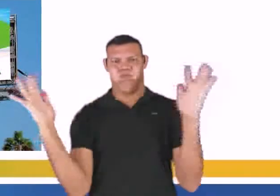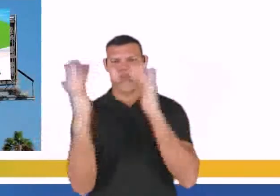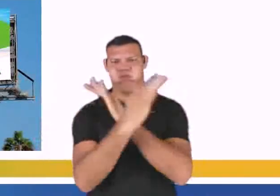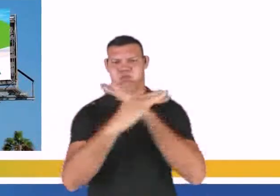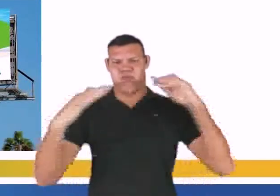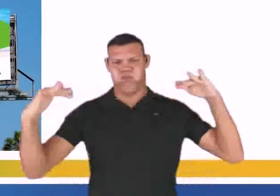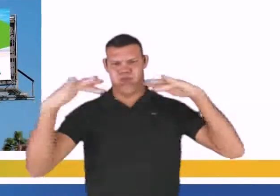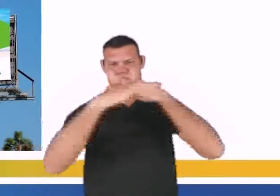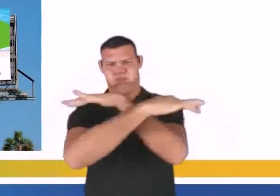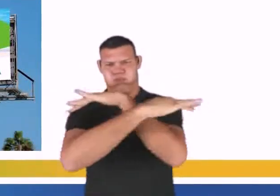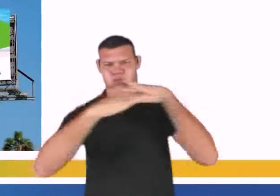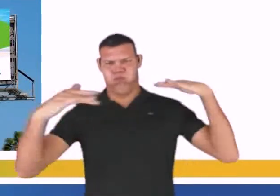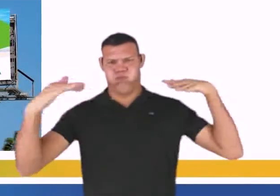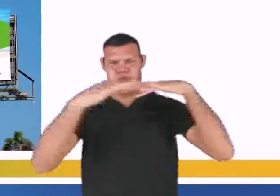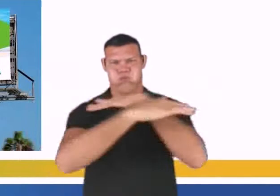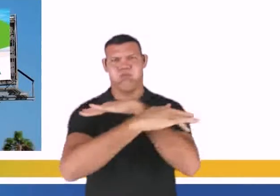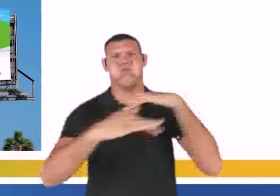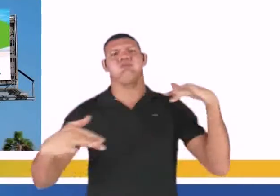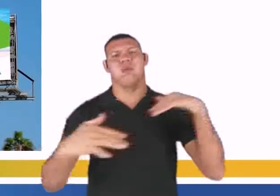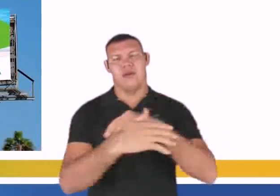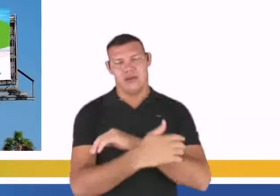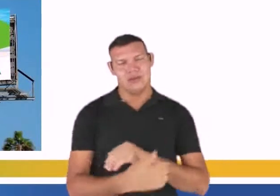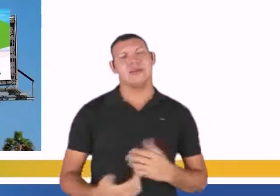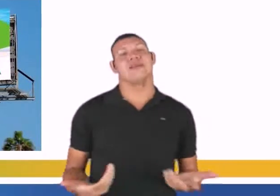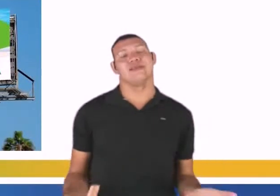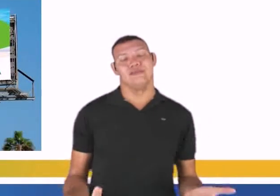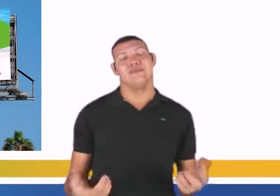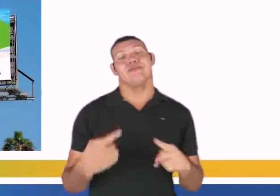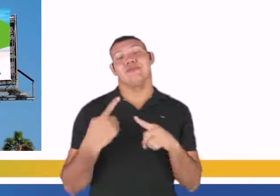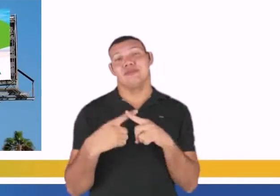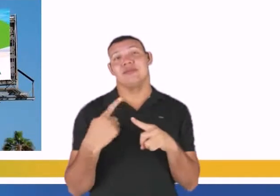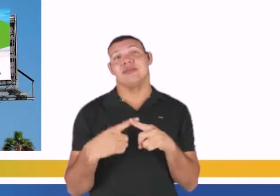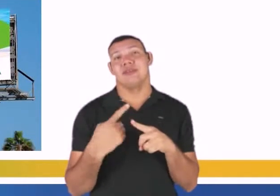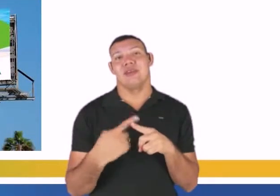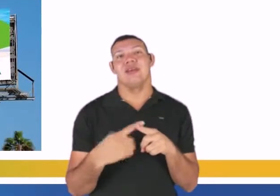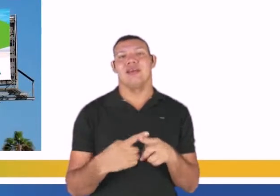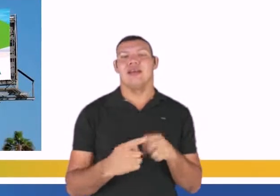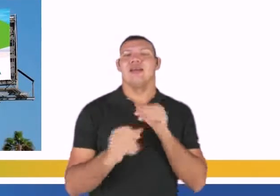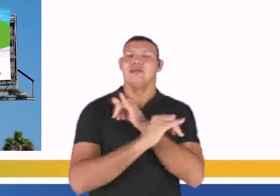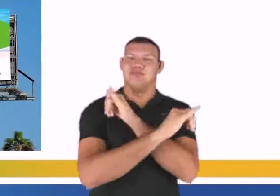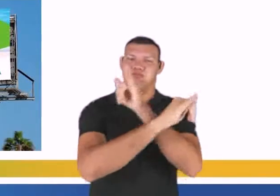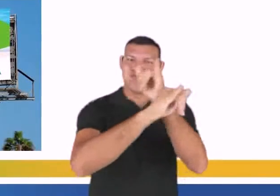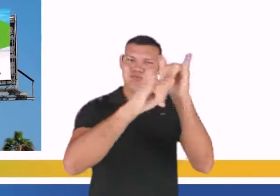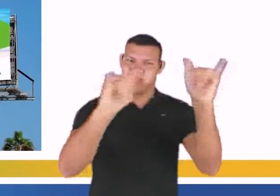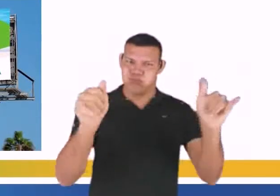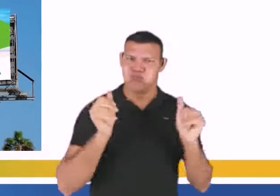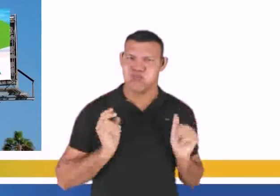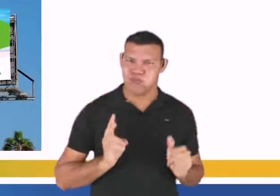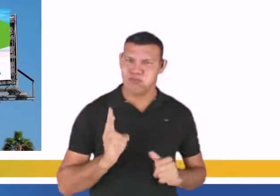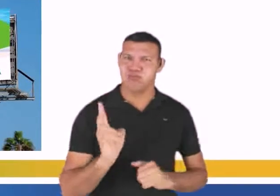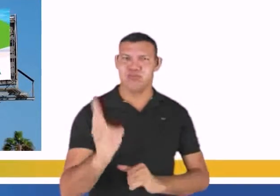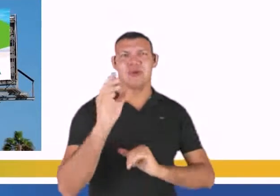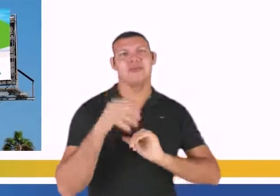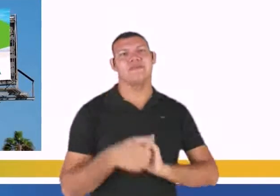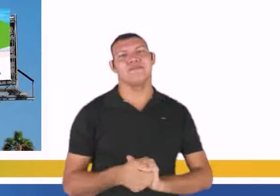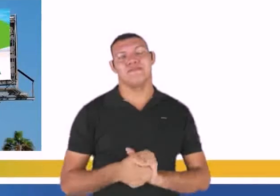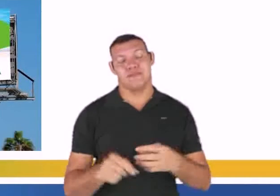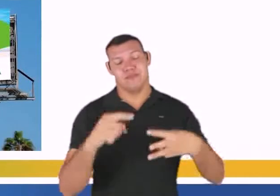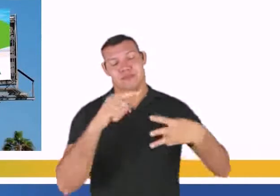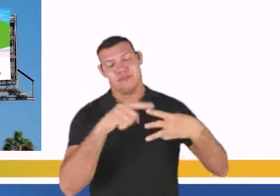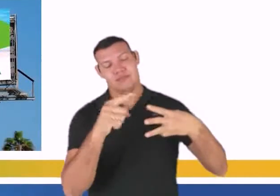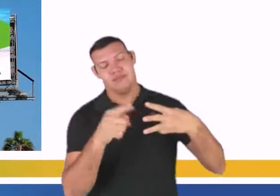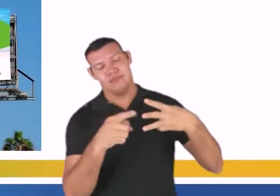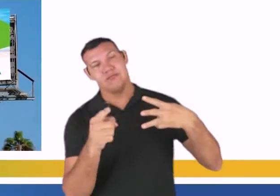muito grande e há uma rotatividade enorme de anúncios. Então, as três maneiras que a gente